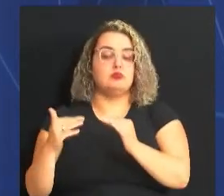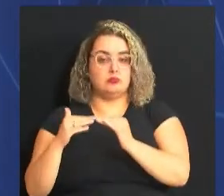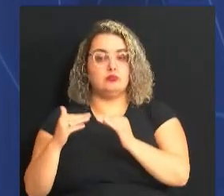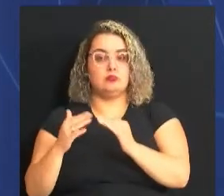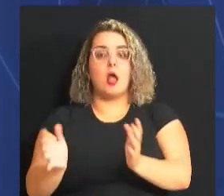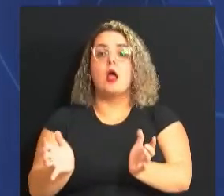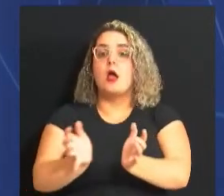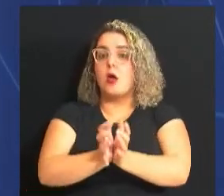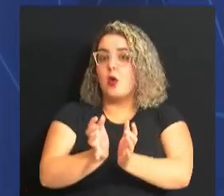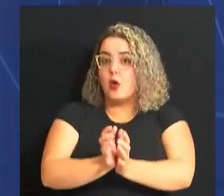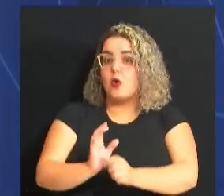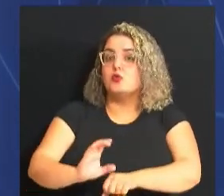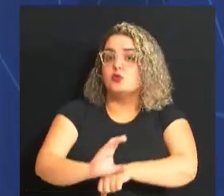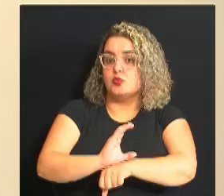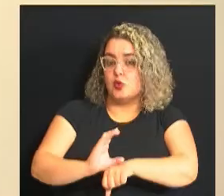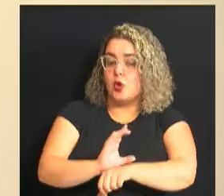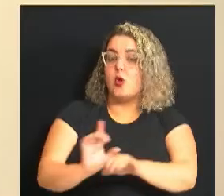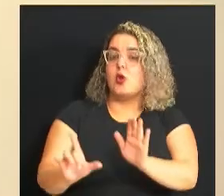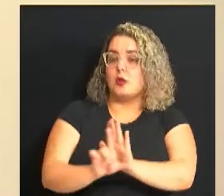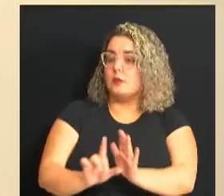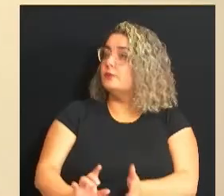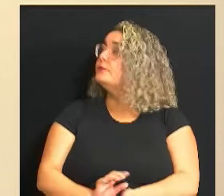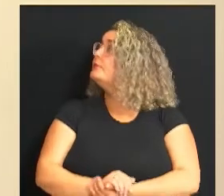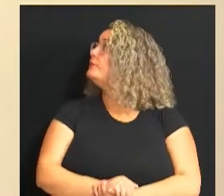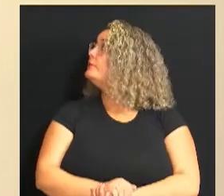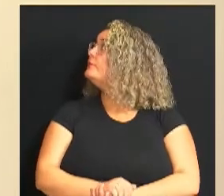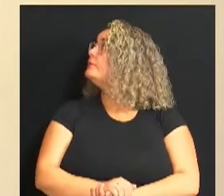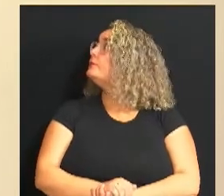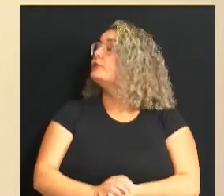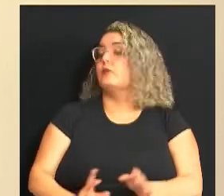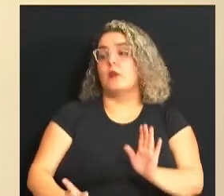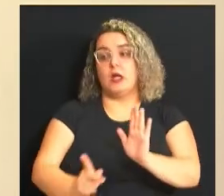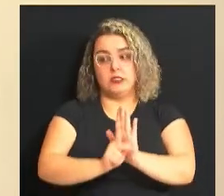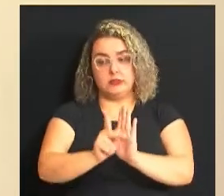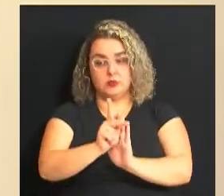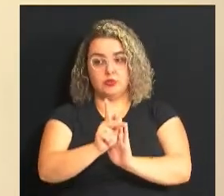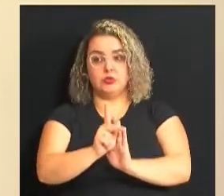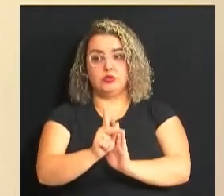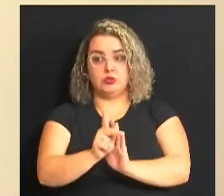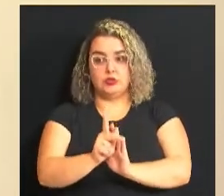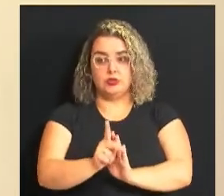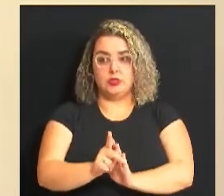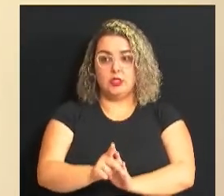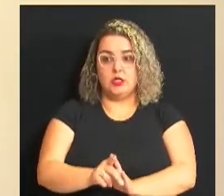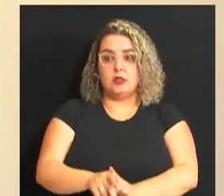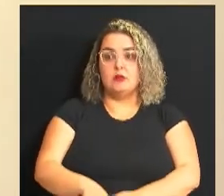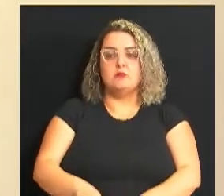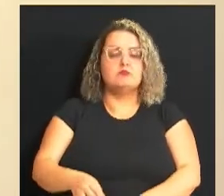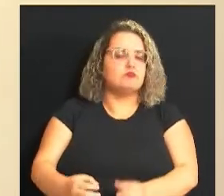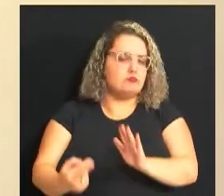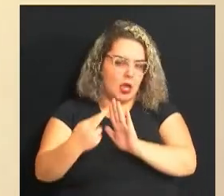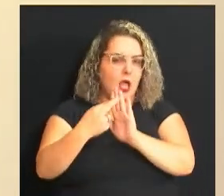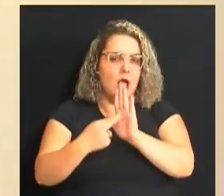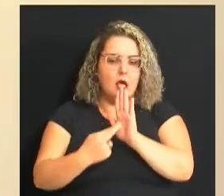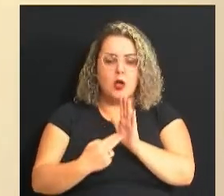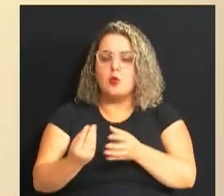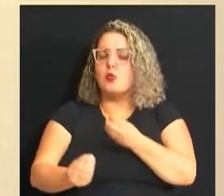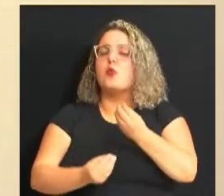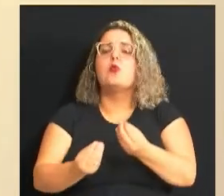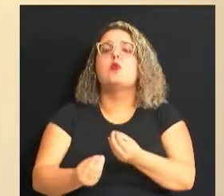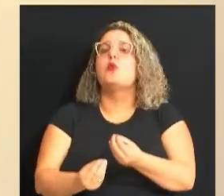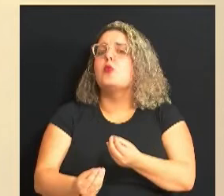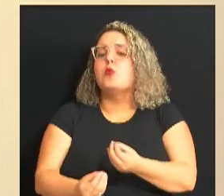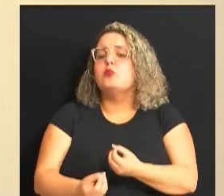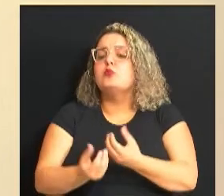Comissão de Constituição e Legalidade. Esse projeto ele pretende disciplinar, criar as regras, como é que vai se dar o processo